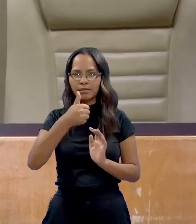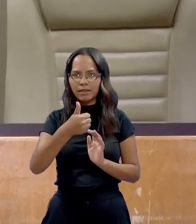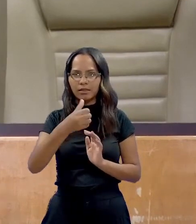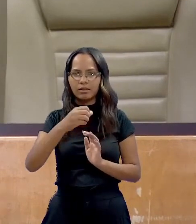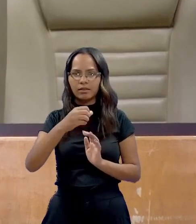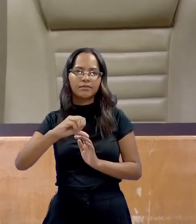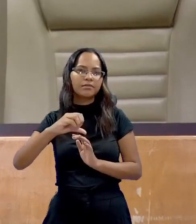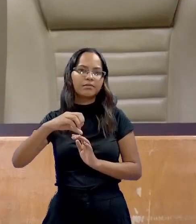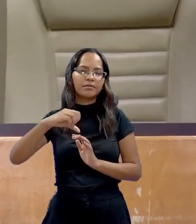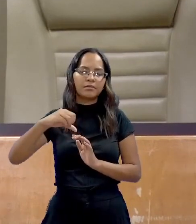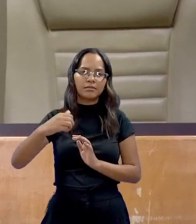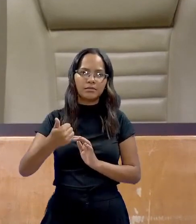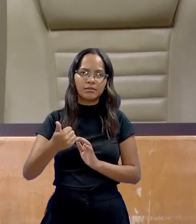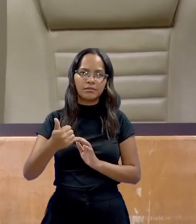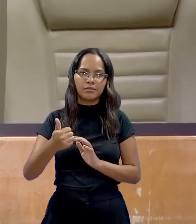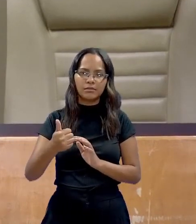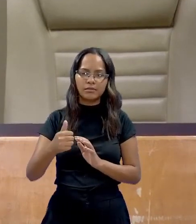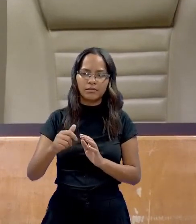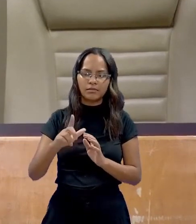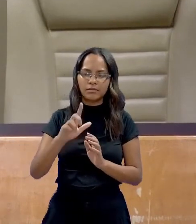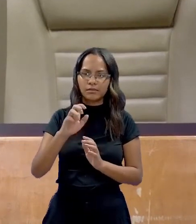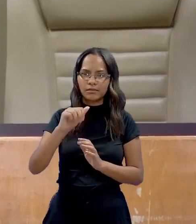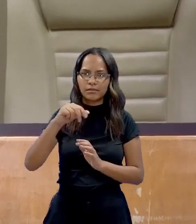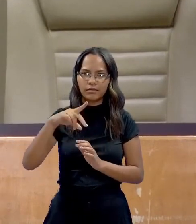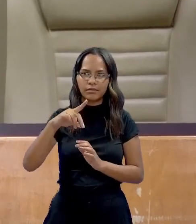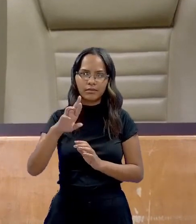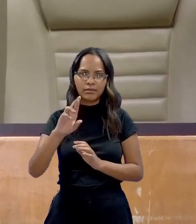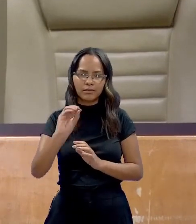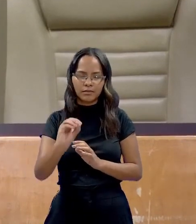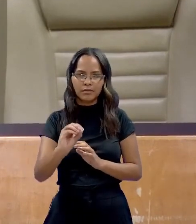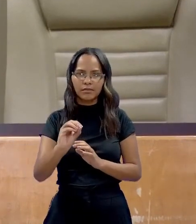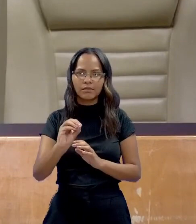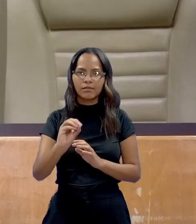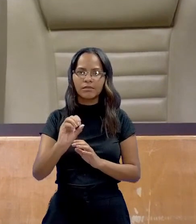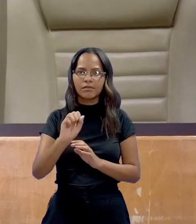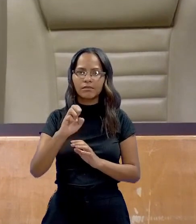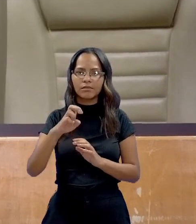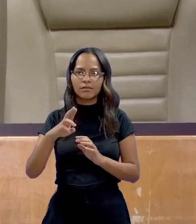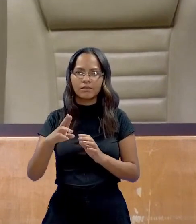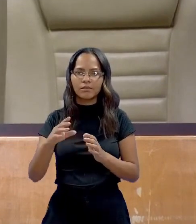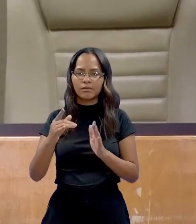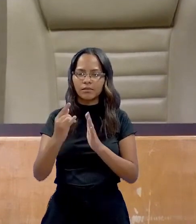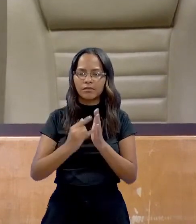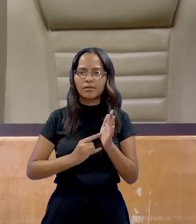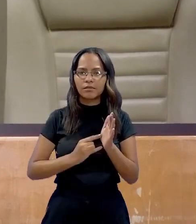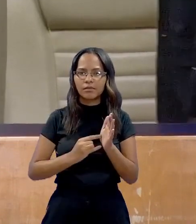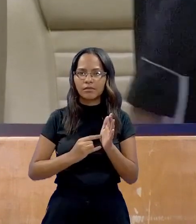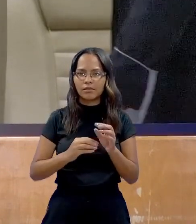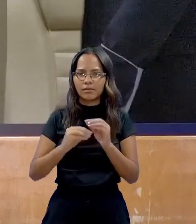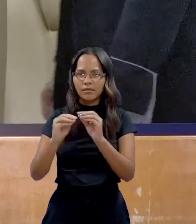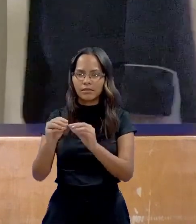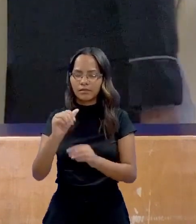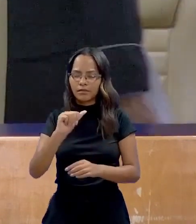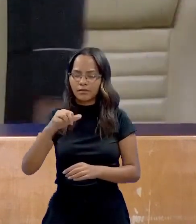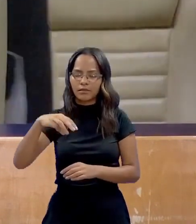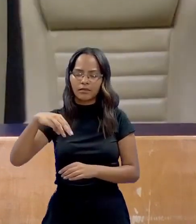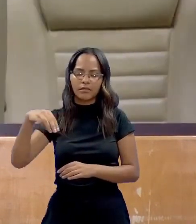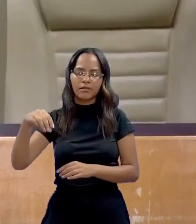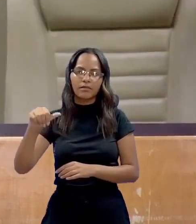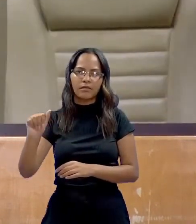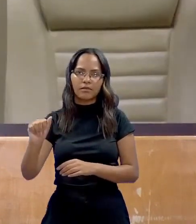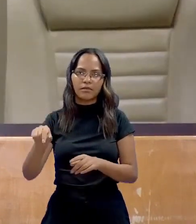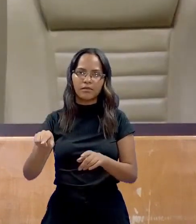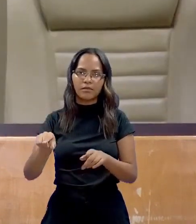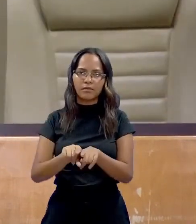de Goiânia. Leandro Senna, requerimentos endereçados à AMA e ao cerimonial, solicitando realização de sessão